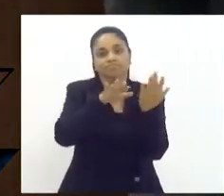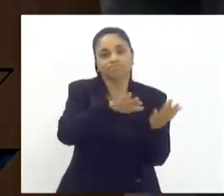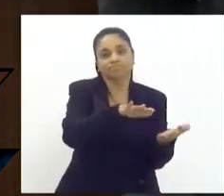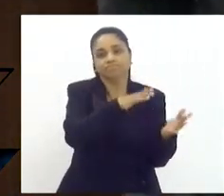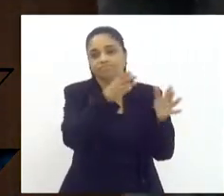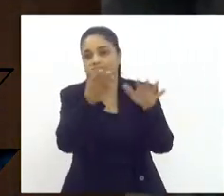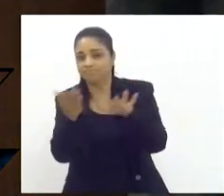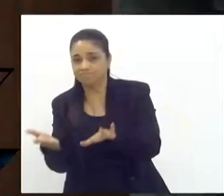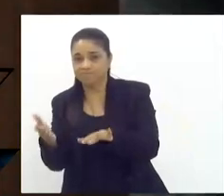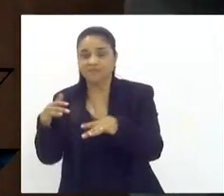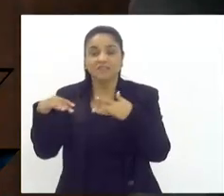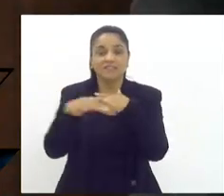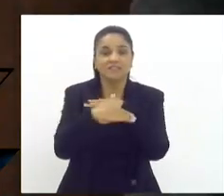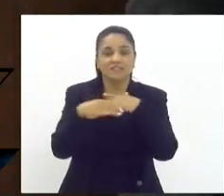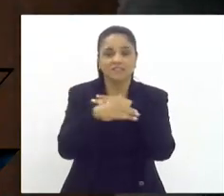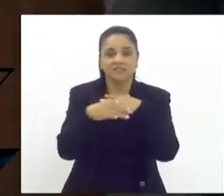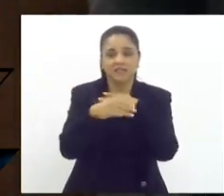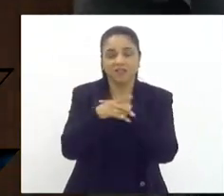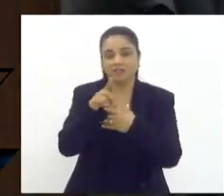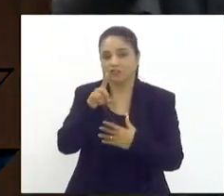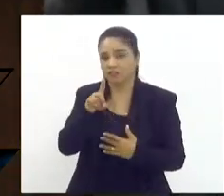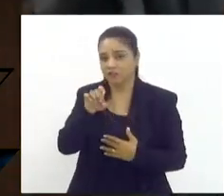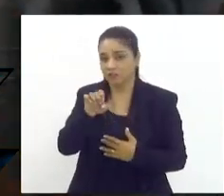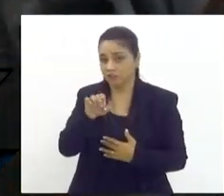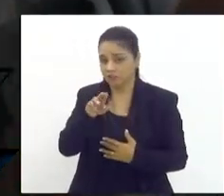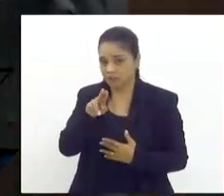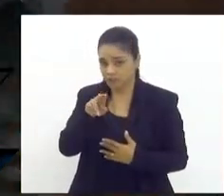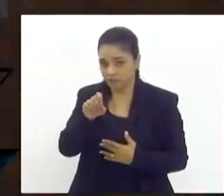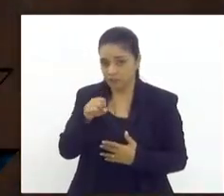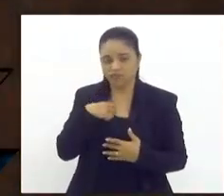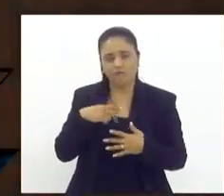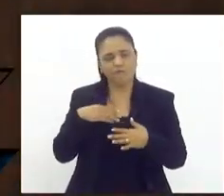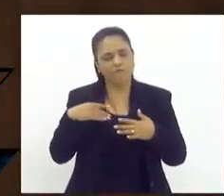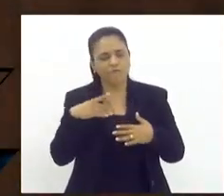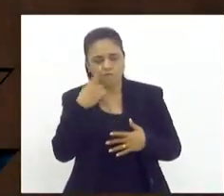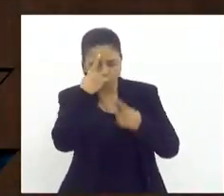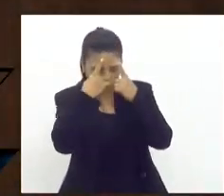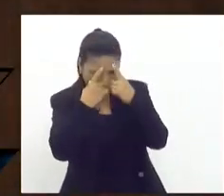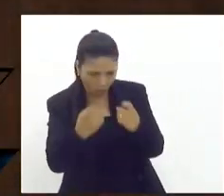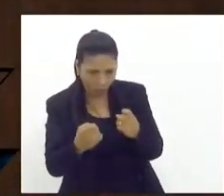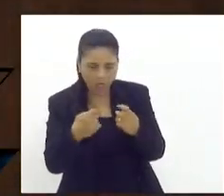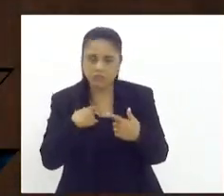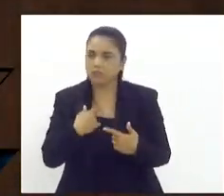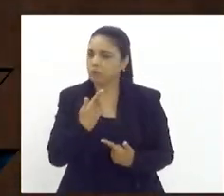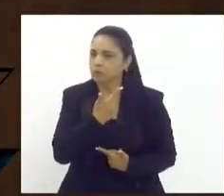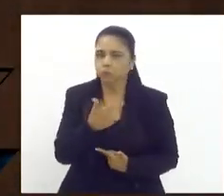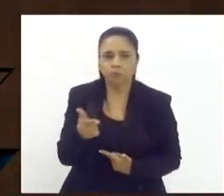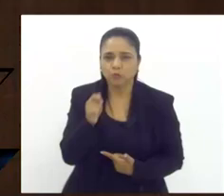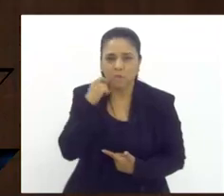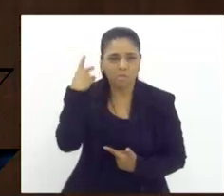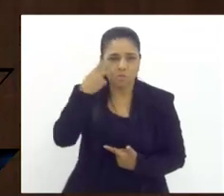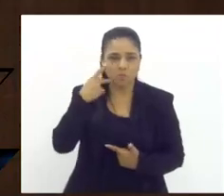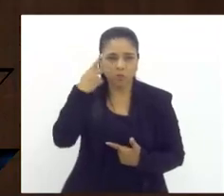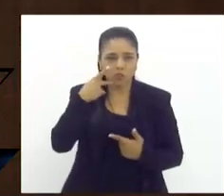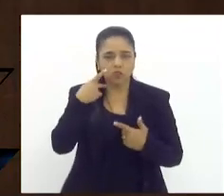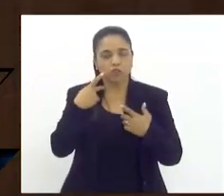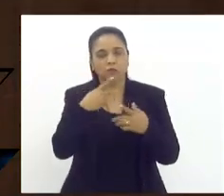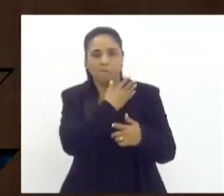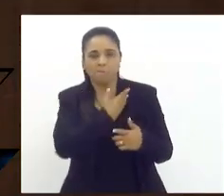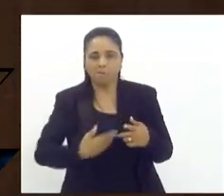Cidade de Deus uma das Comunidades mais marcadas pela violência pela desistência pública onde a política pública de educação